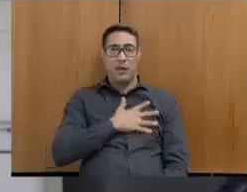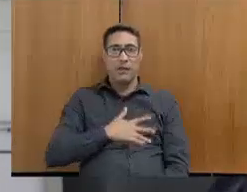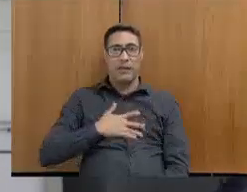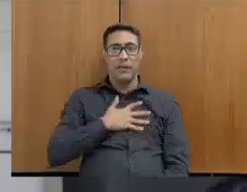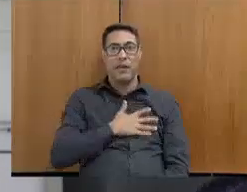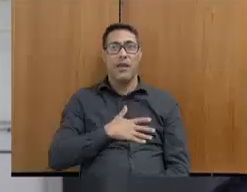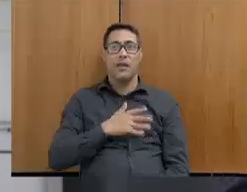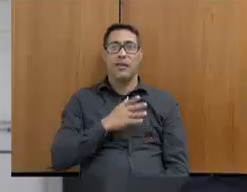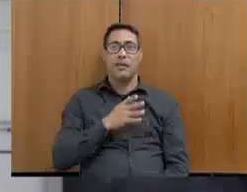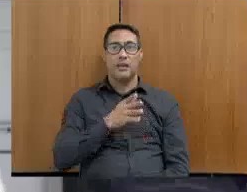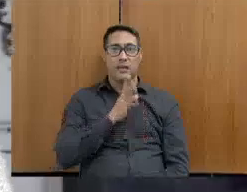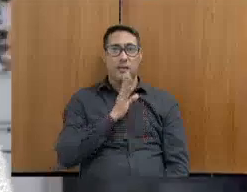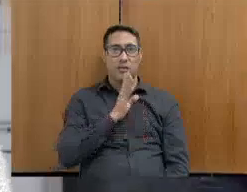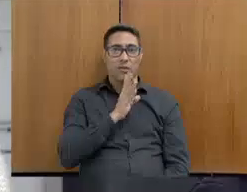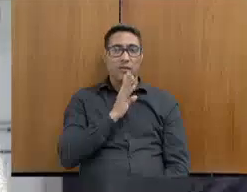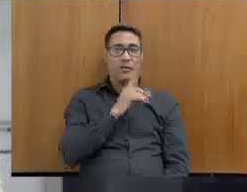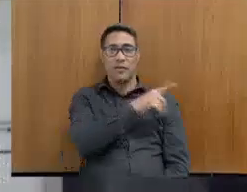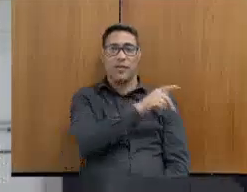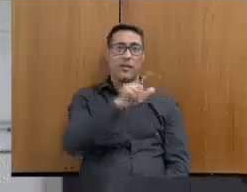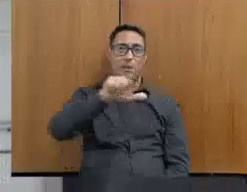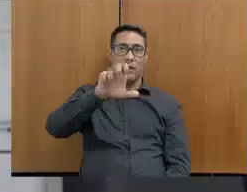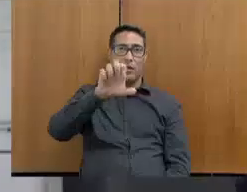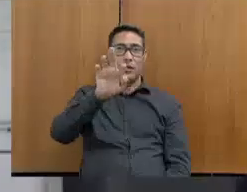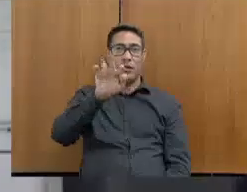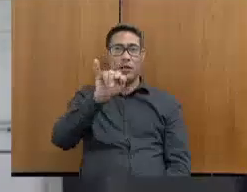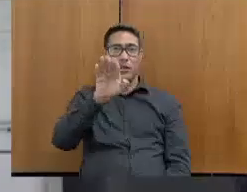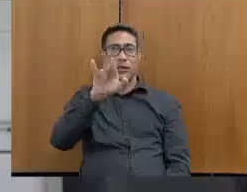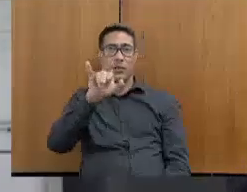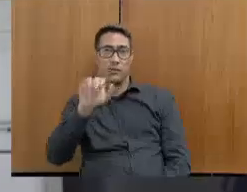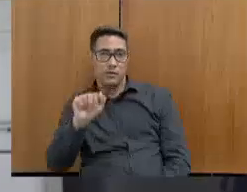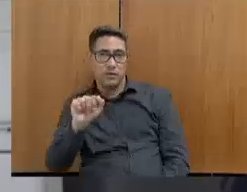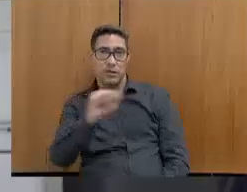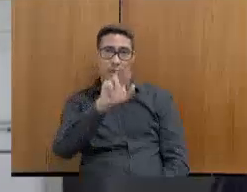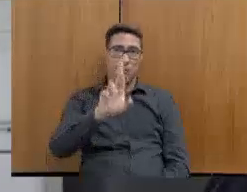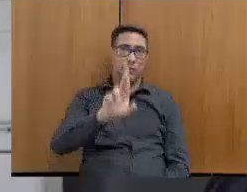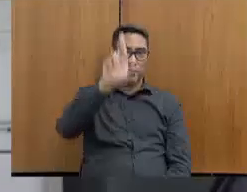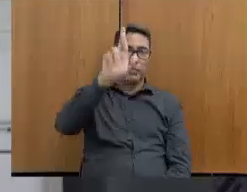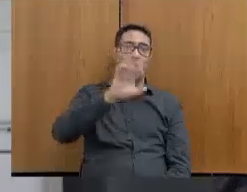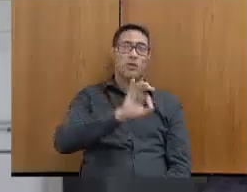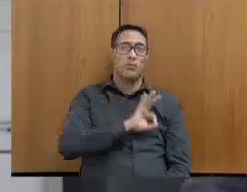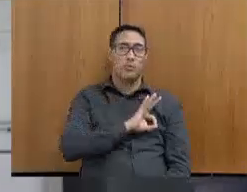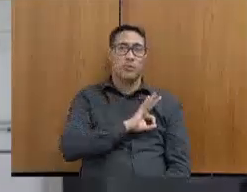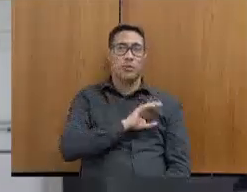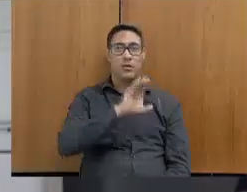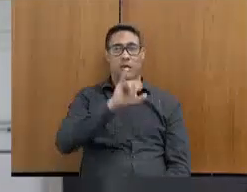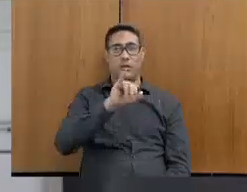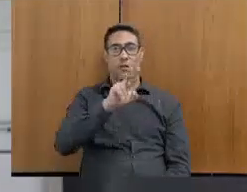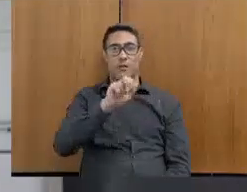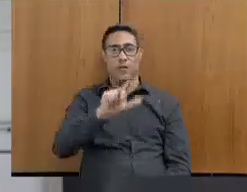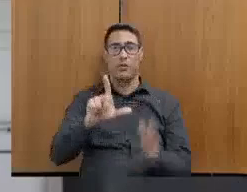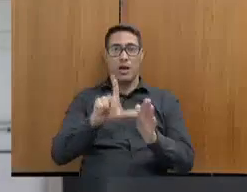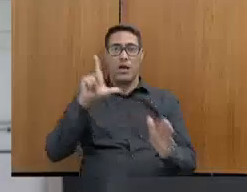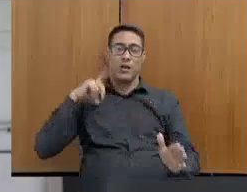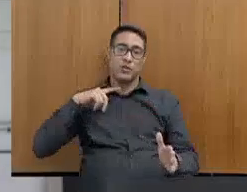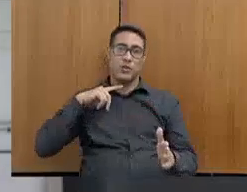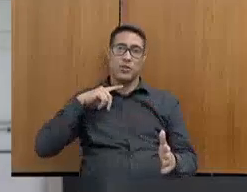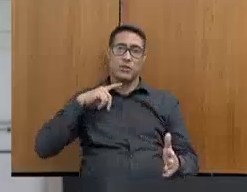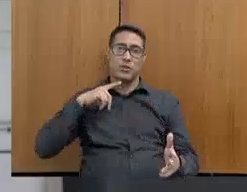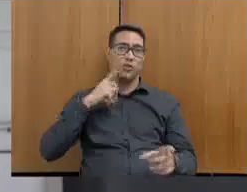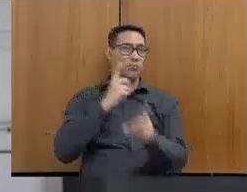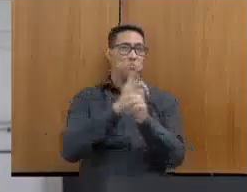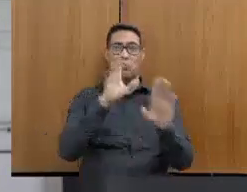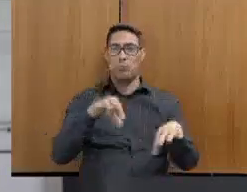a senhora Letícia né que tá a frente hoje da Polícia Civil não tivemos oportunidade de encontrar mas eu quero também